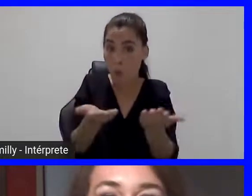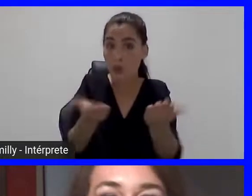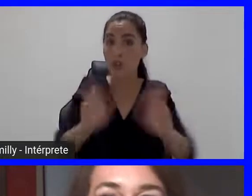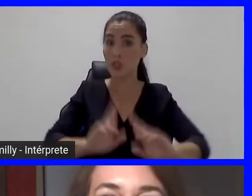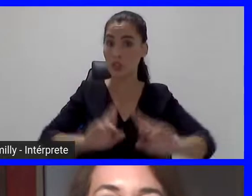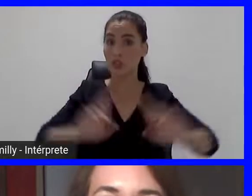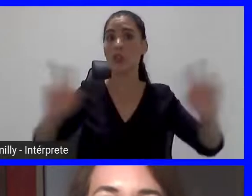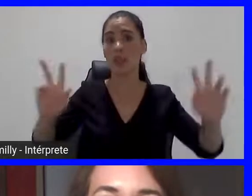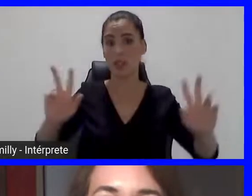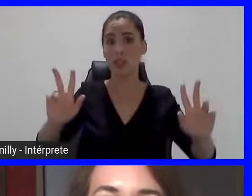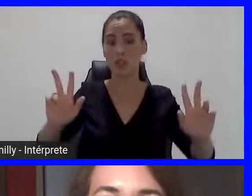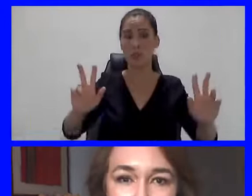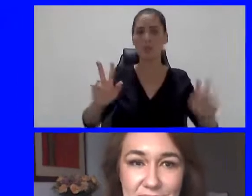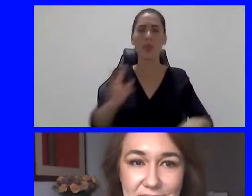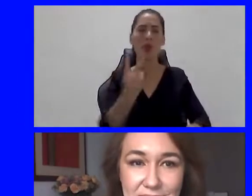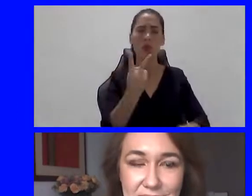atrás,